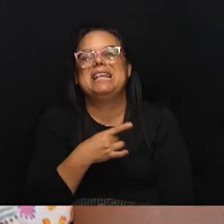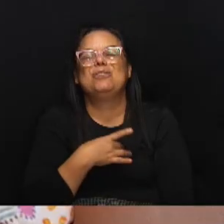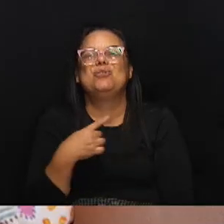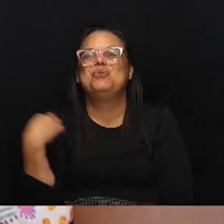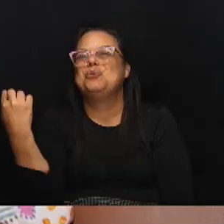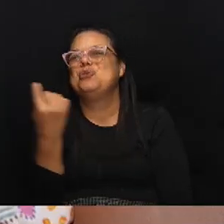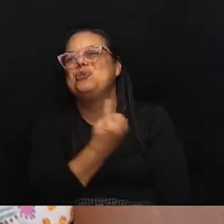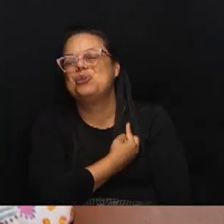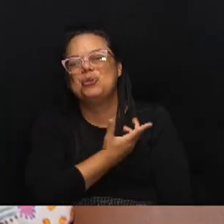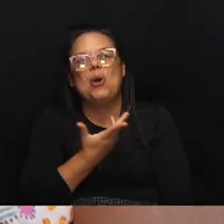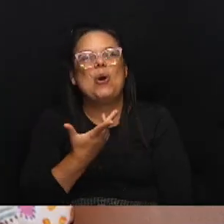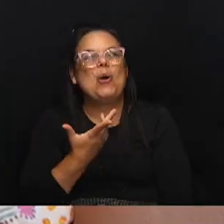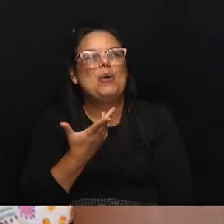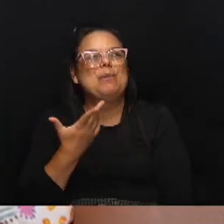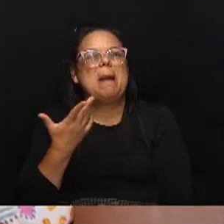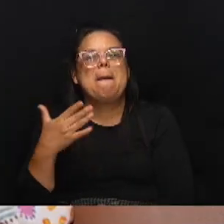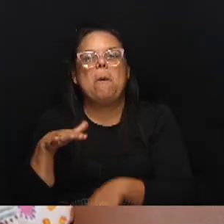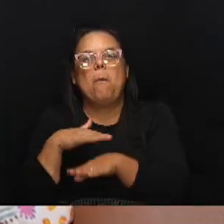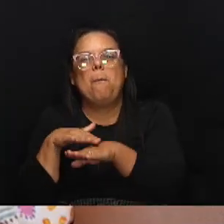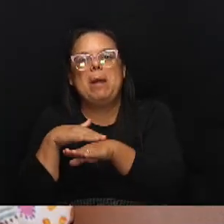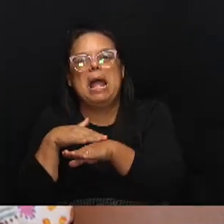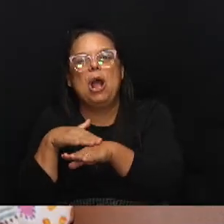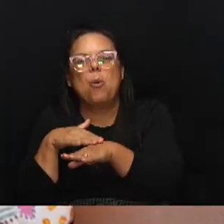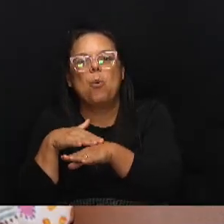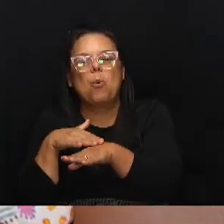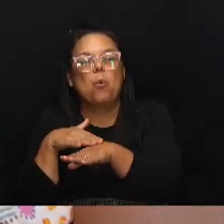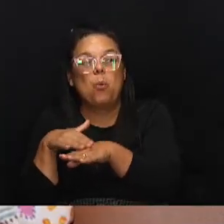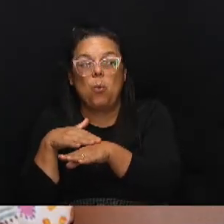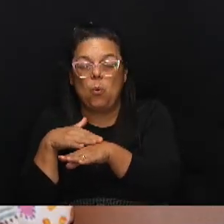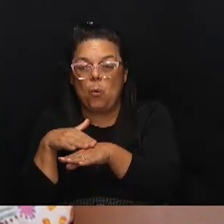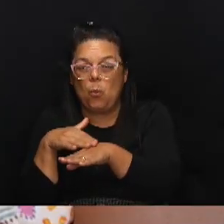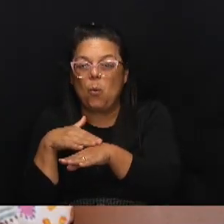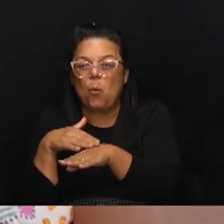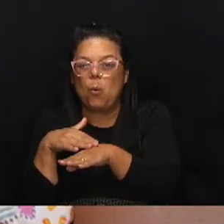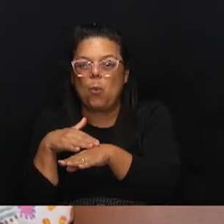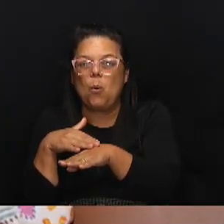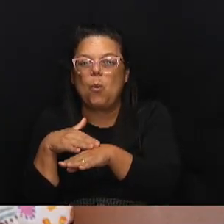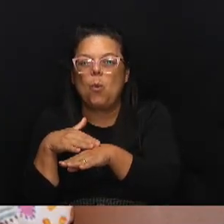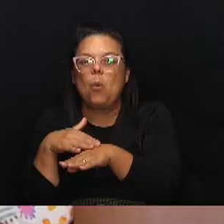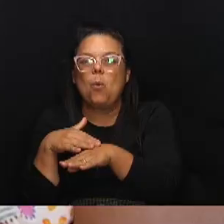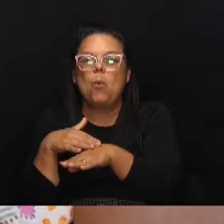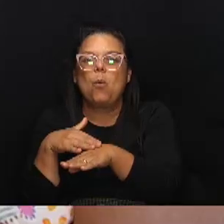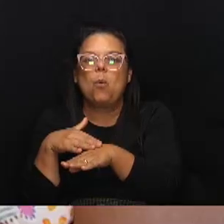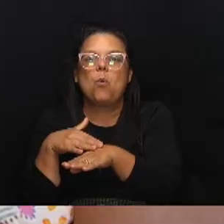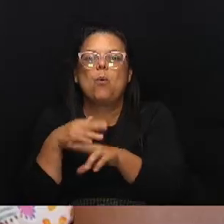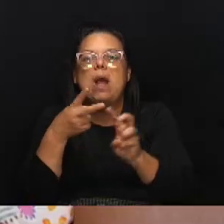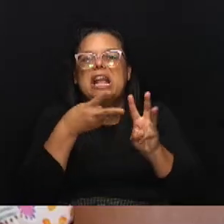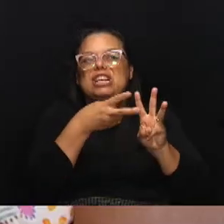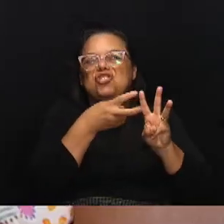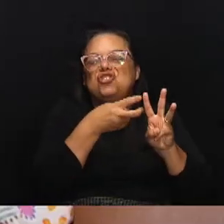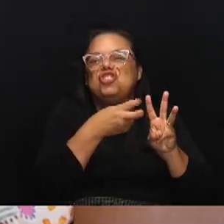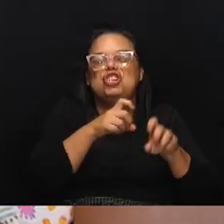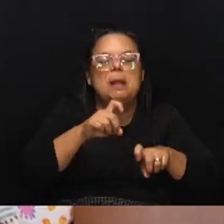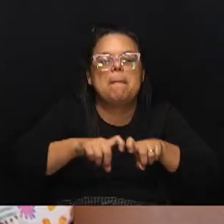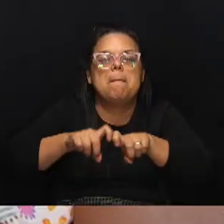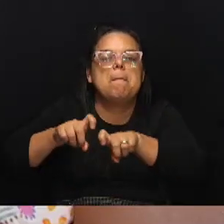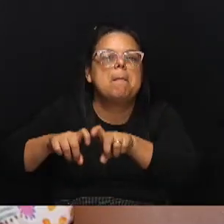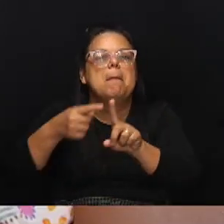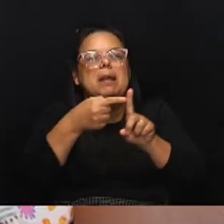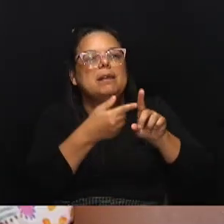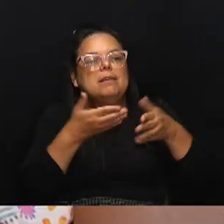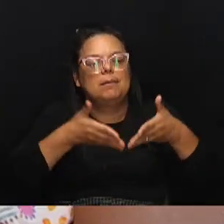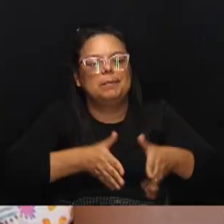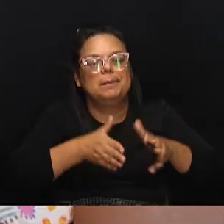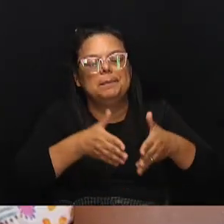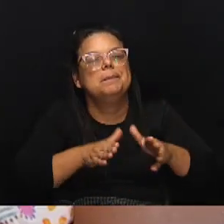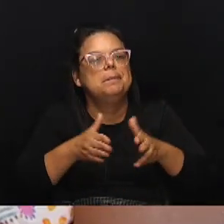de miscigenação? Que é o branco, né, copulando, transando com a indígena, não há nem amor nisso. E aí a criação